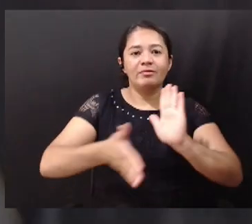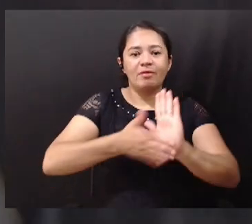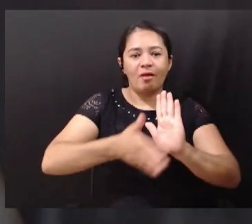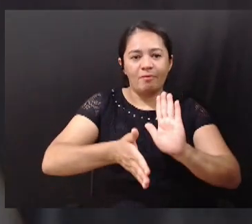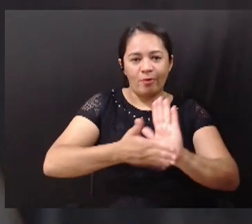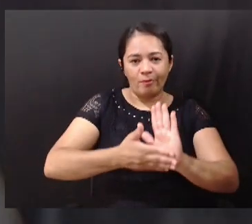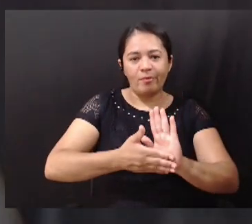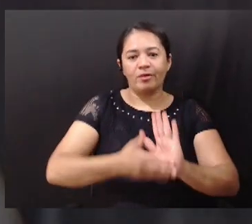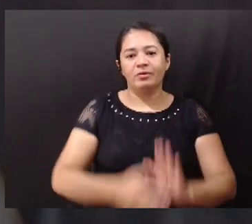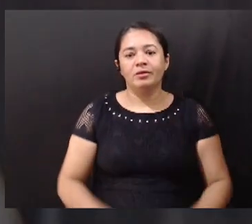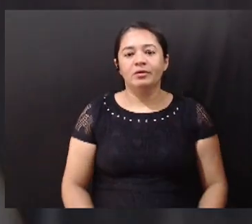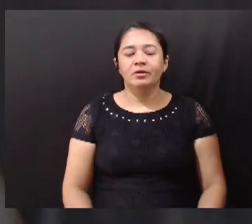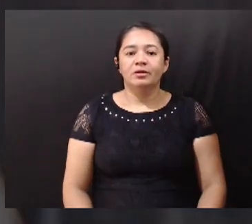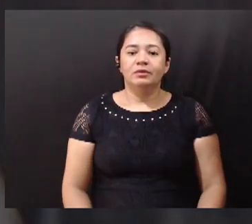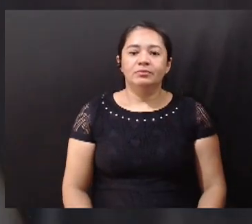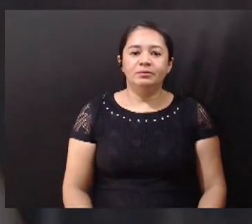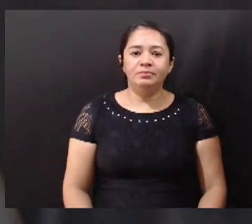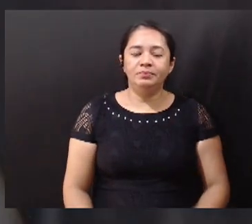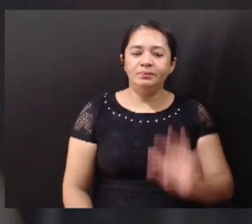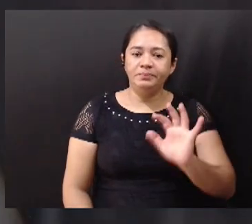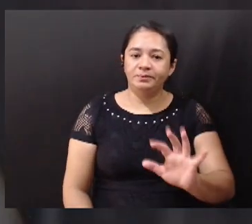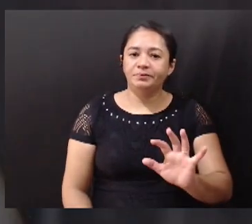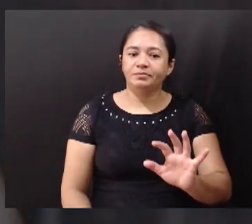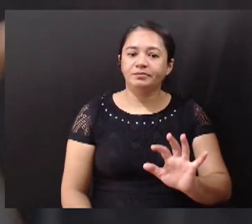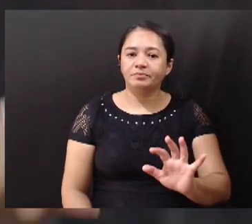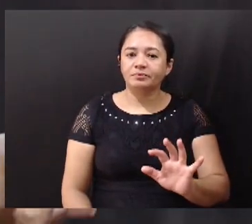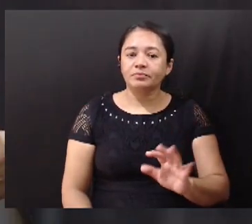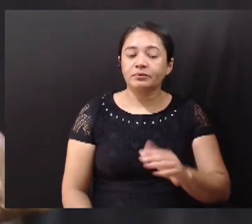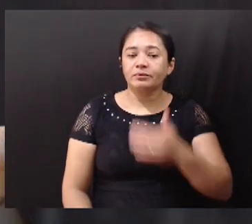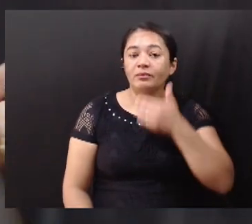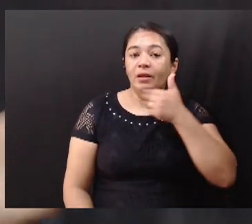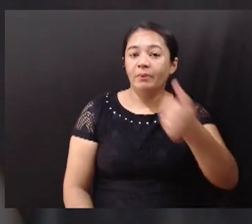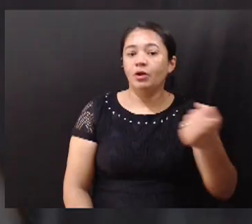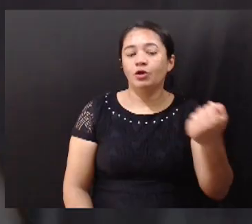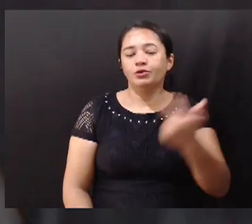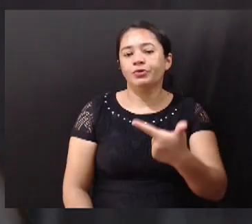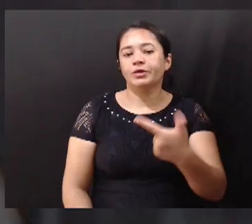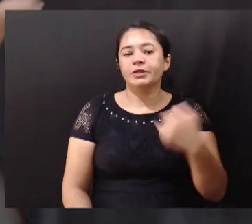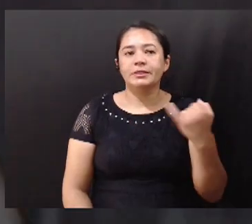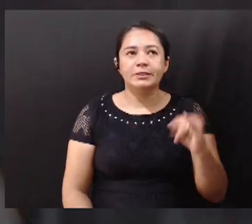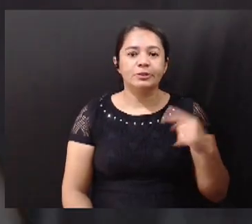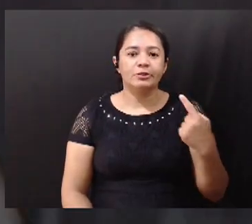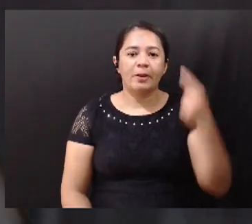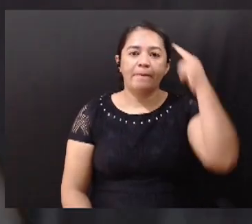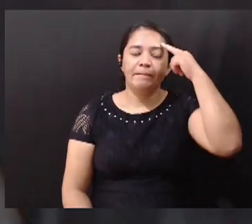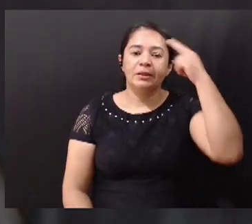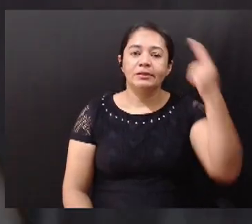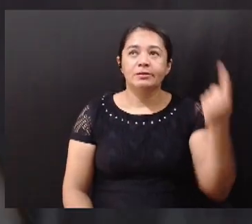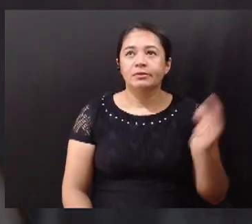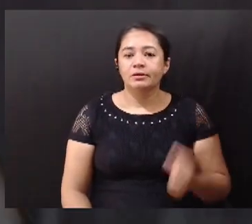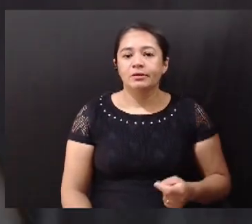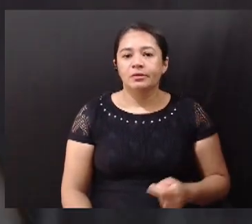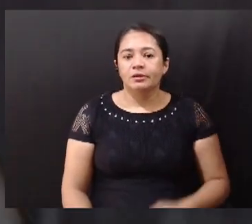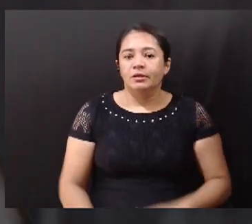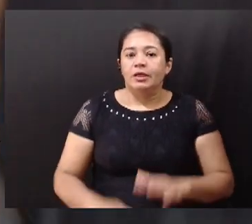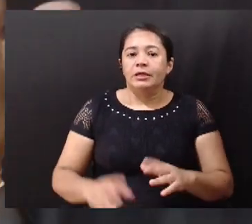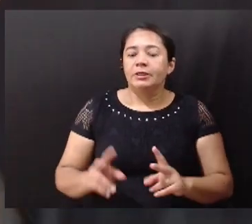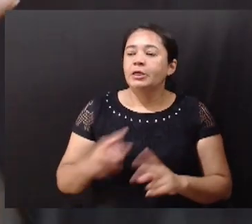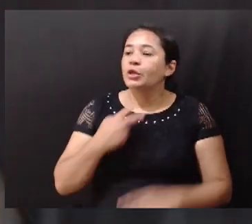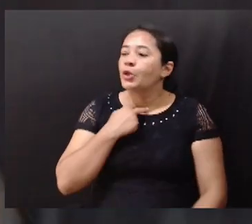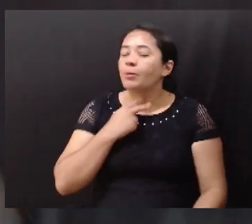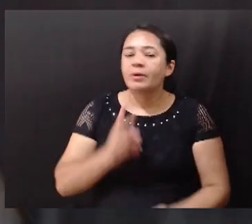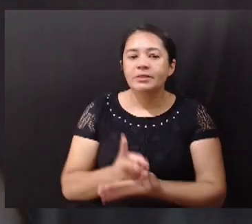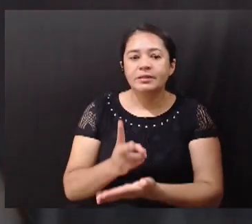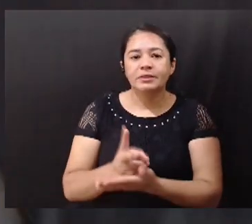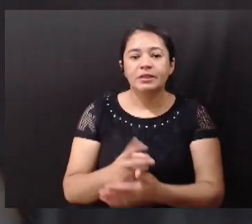desenvolvida. Então, isso talvez faça muito mais diferença do que se a gente pensar em ocupar essa criança o tempo todo e eu preciso